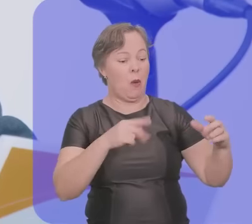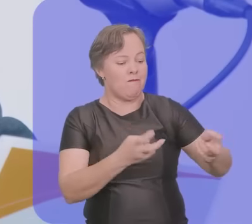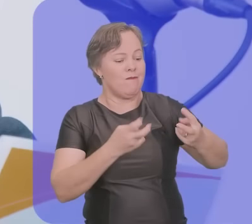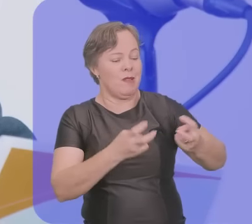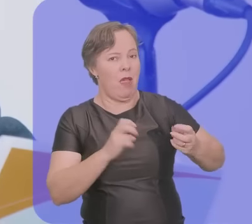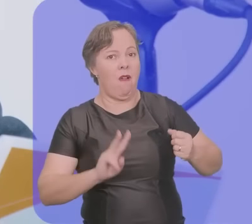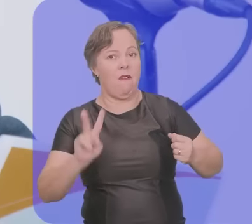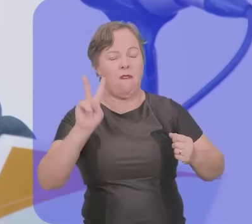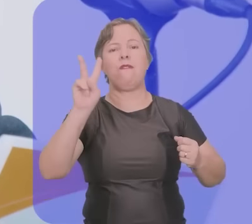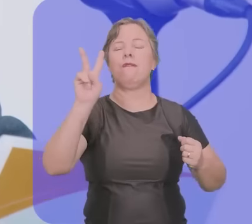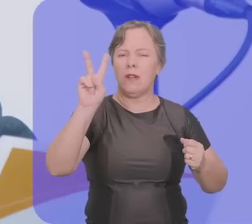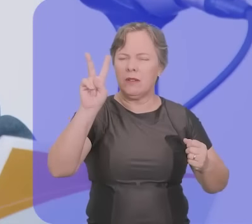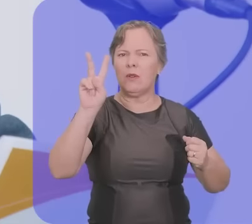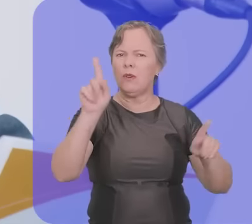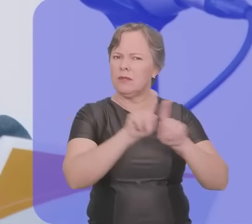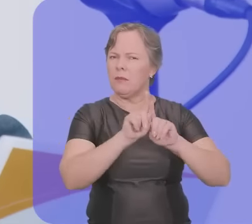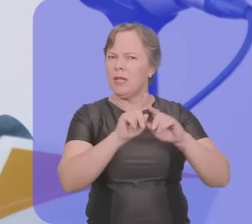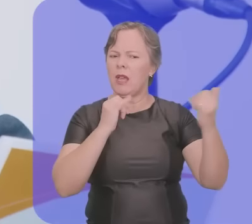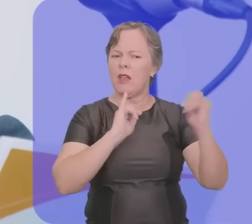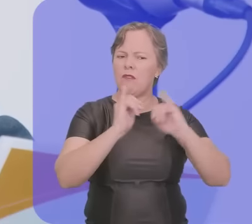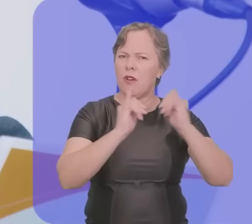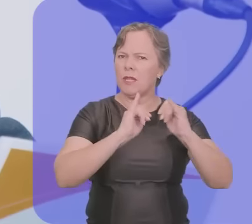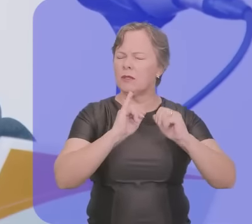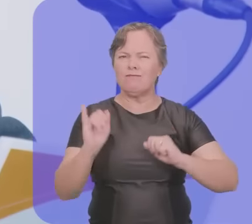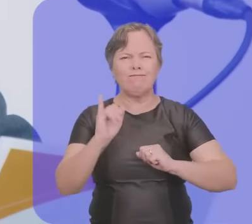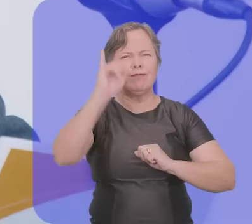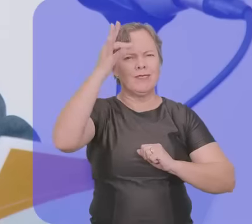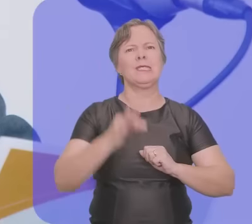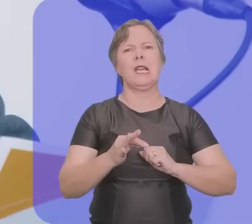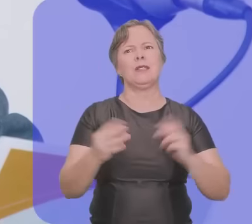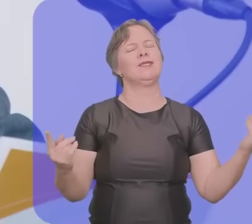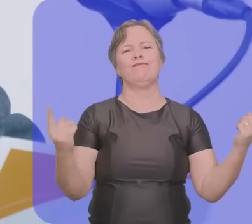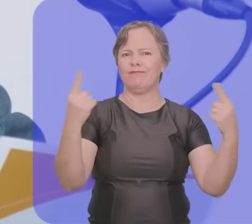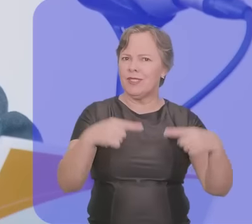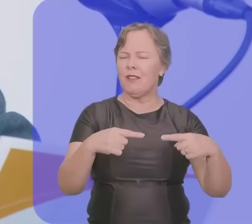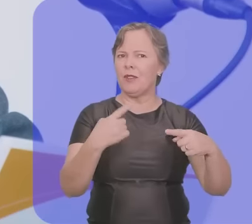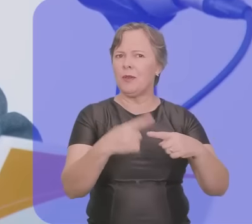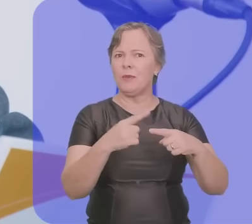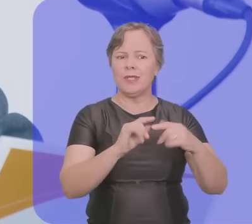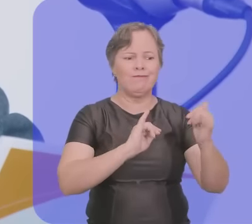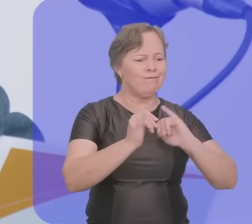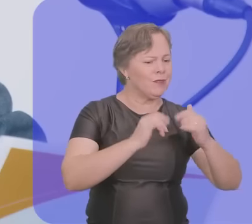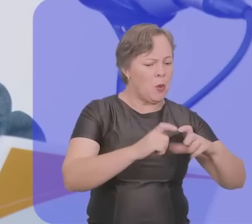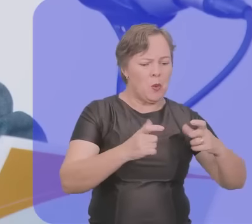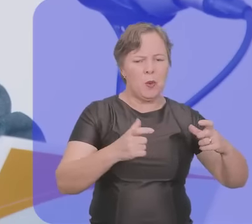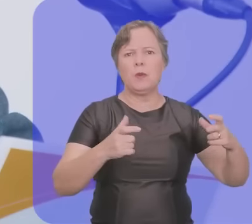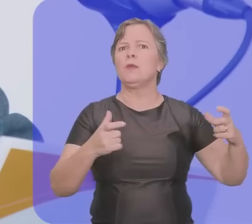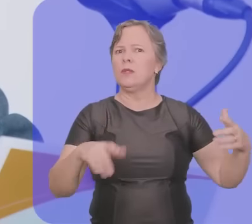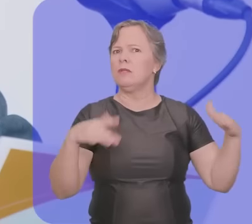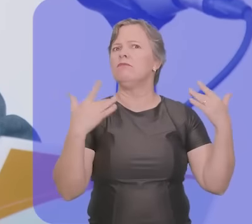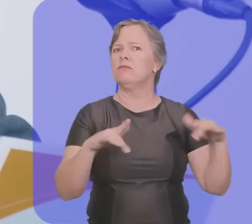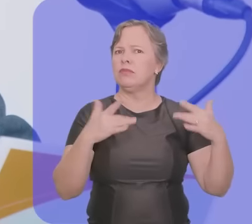o valor desses dados gerando informações úteis é um desafio grande, diante do volume de dados, de todos esses dados